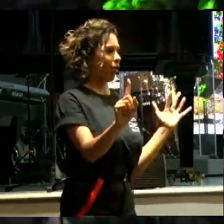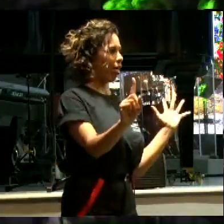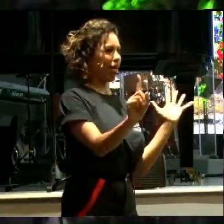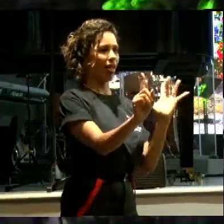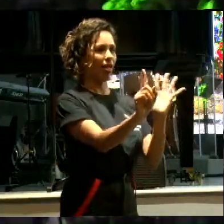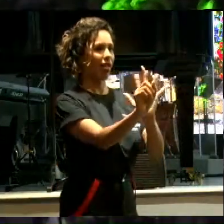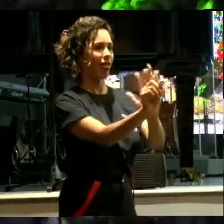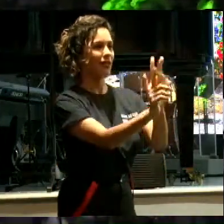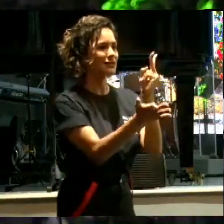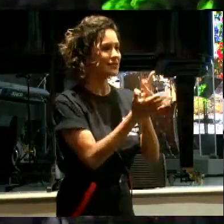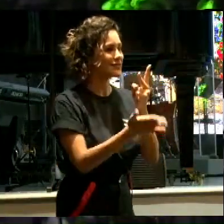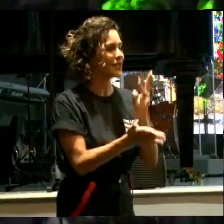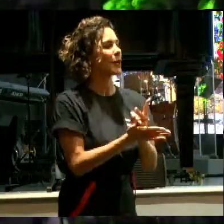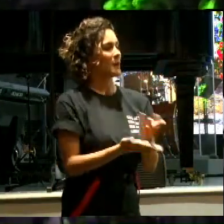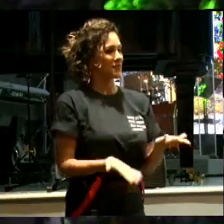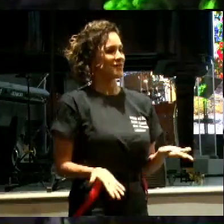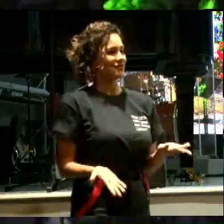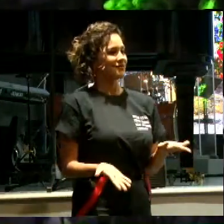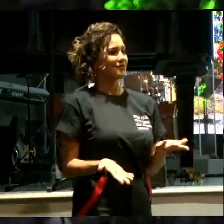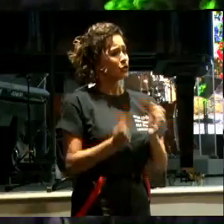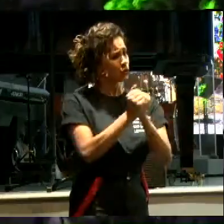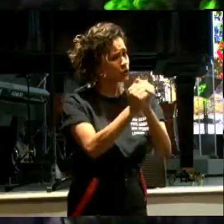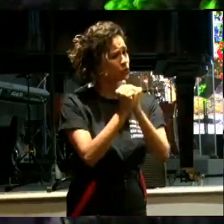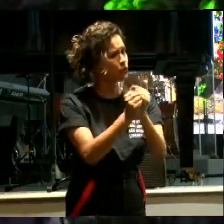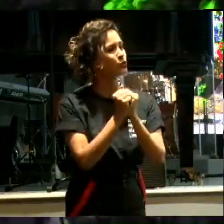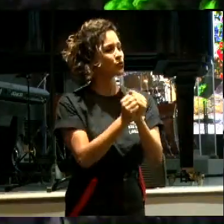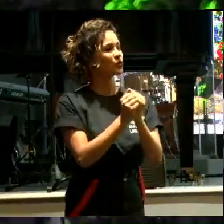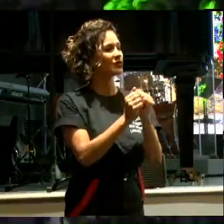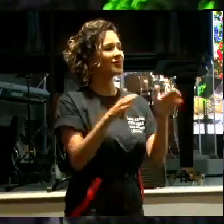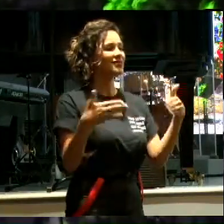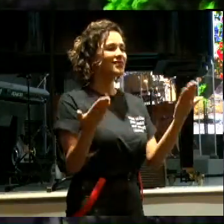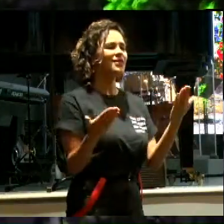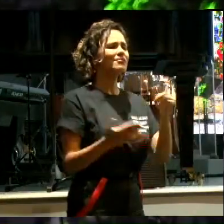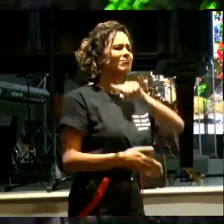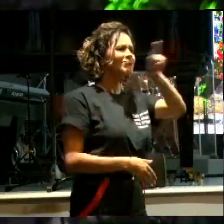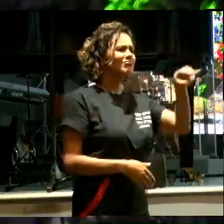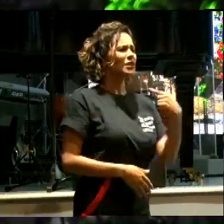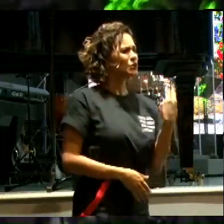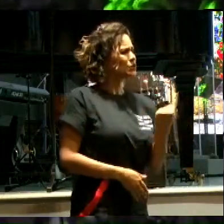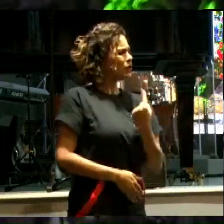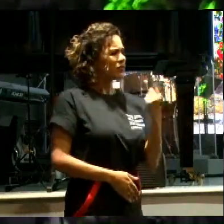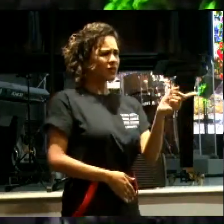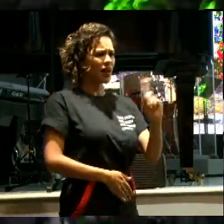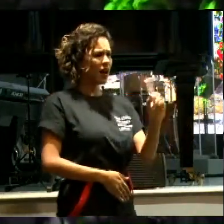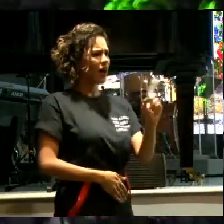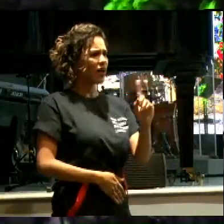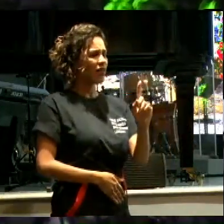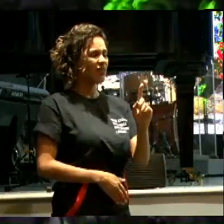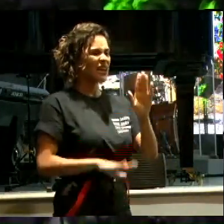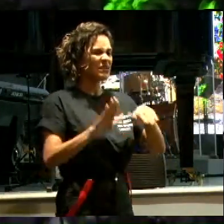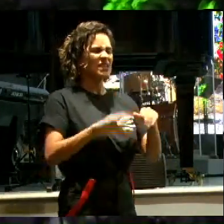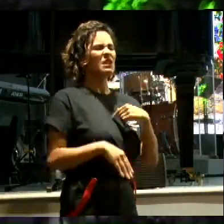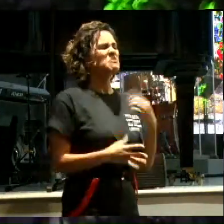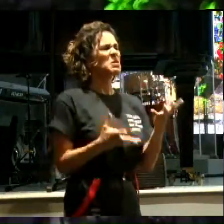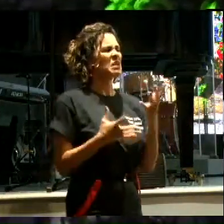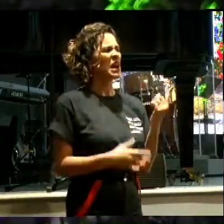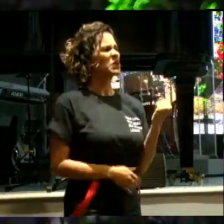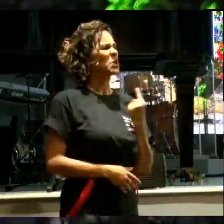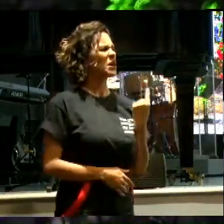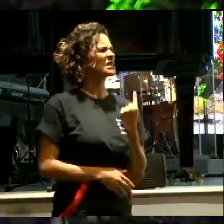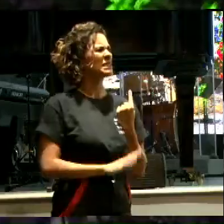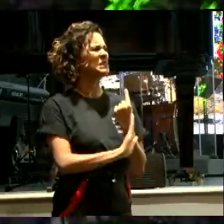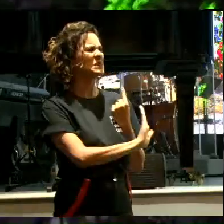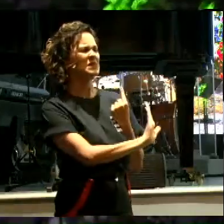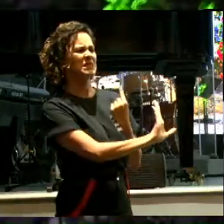dEle. Então você, se quer viver uma vida de carreira solo, querida, isso não é